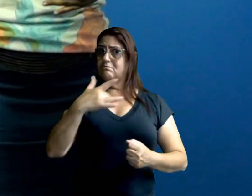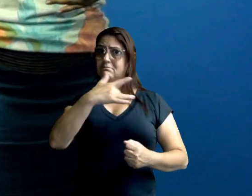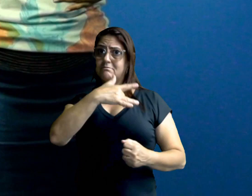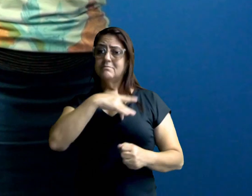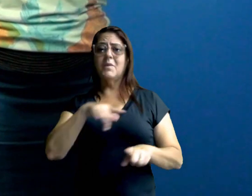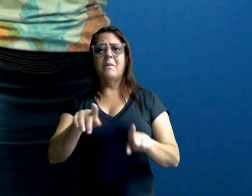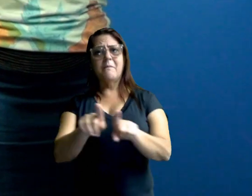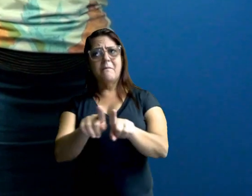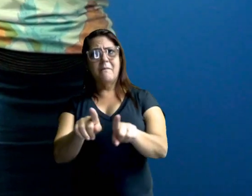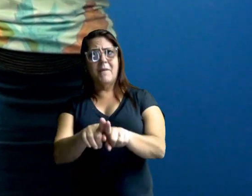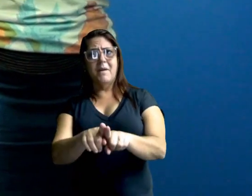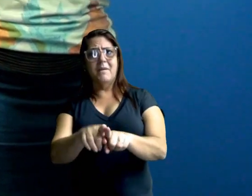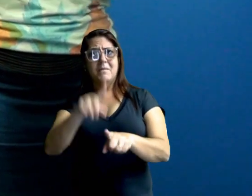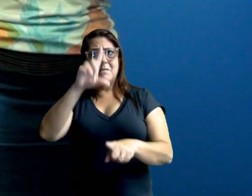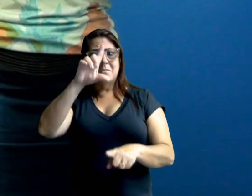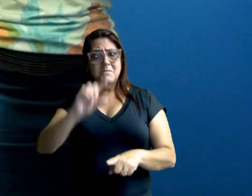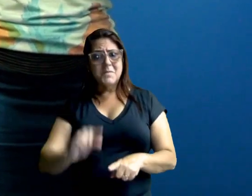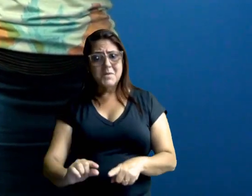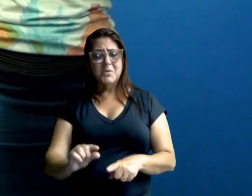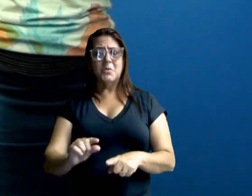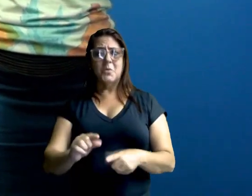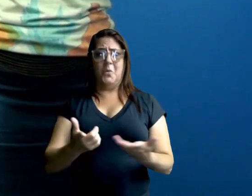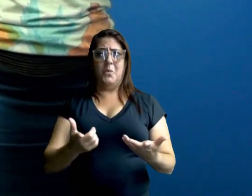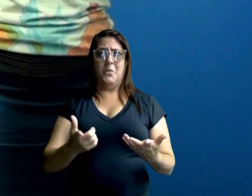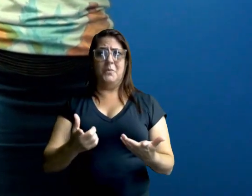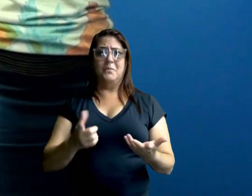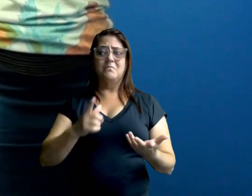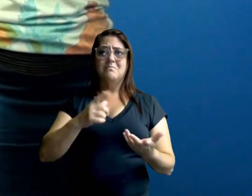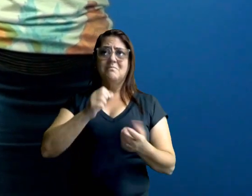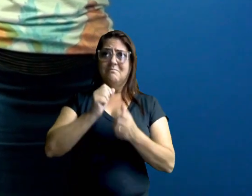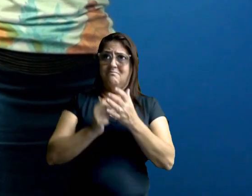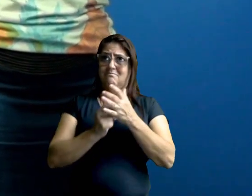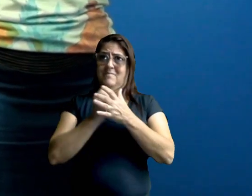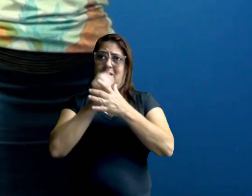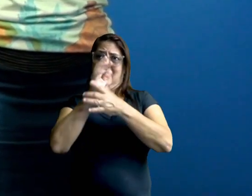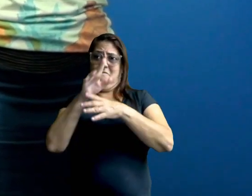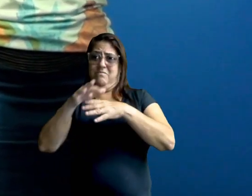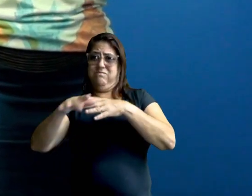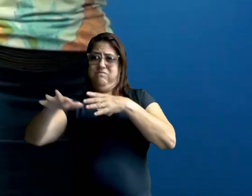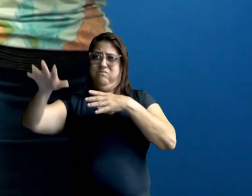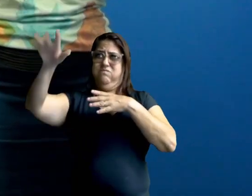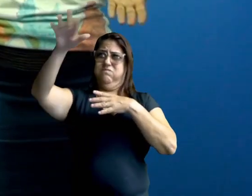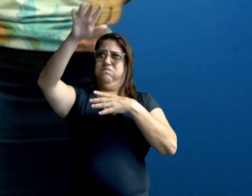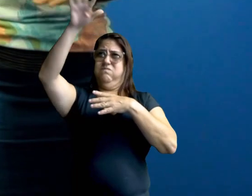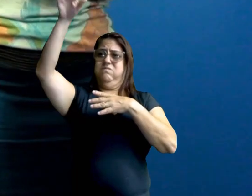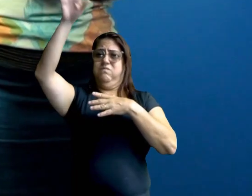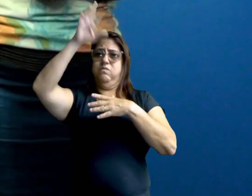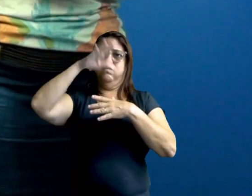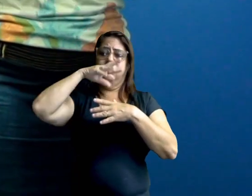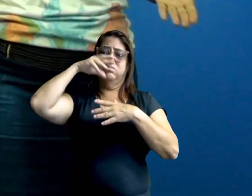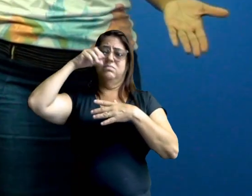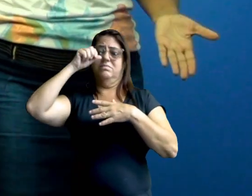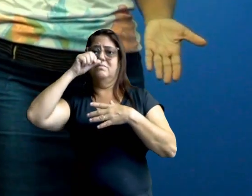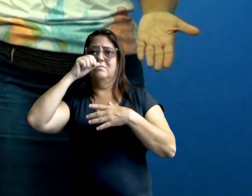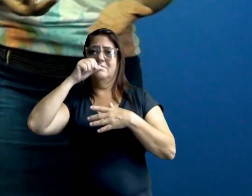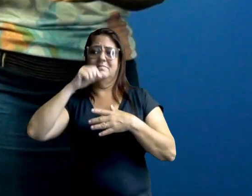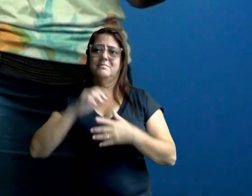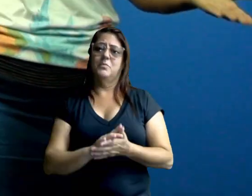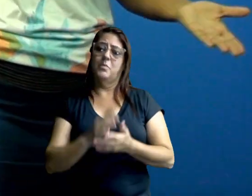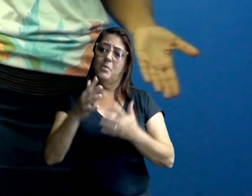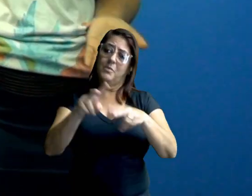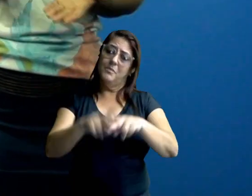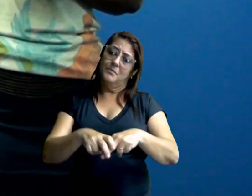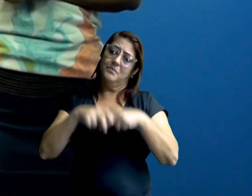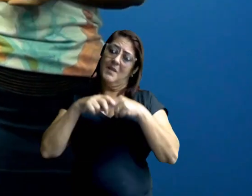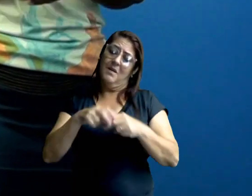já diminui a quantidade de gases poluentes que vai ser lançado na atmosfera pelo seu automóvel, né?